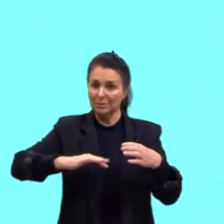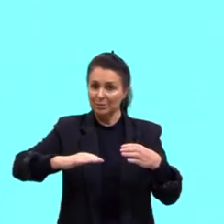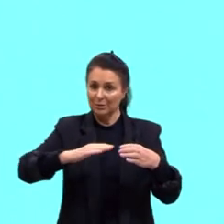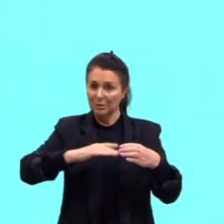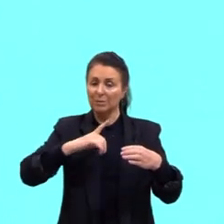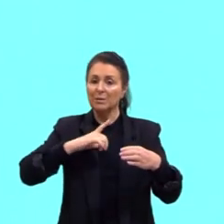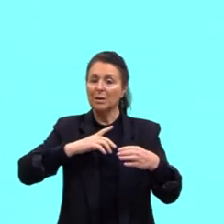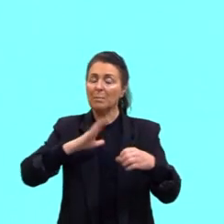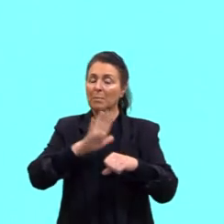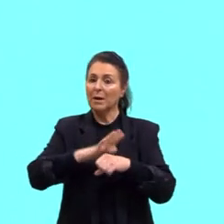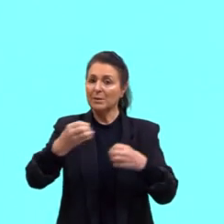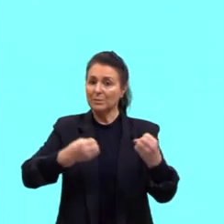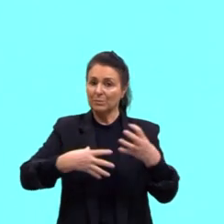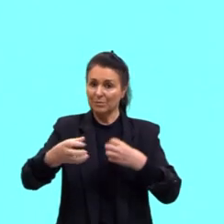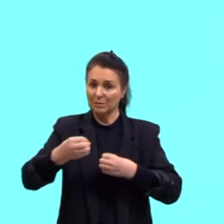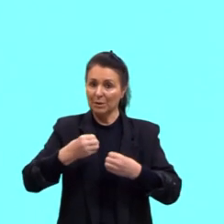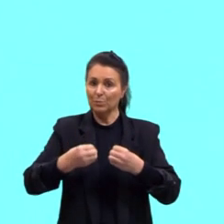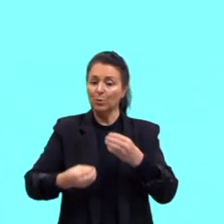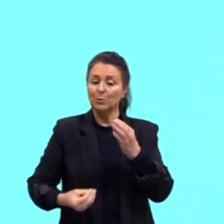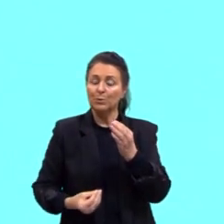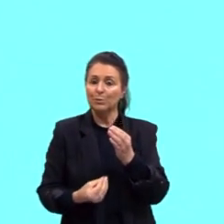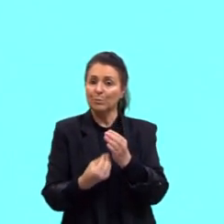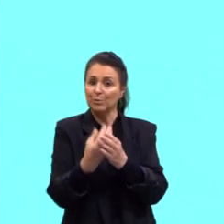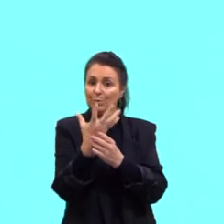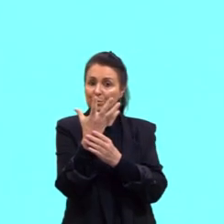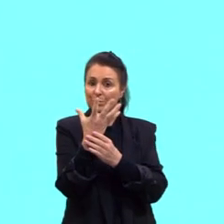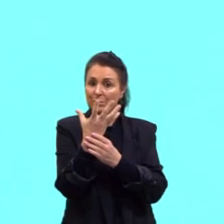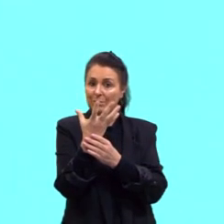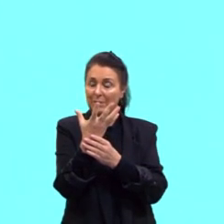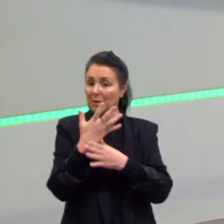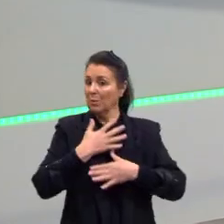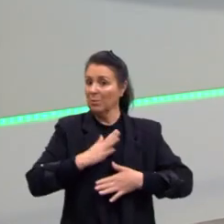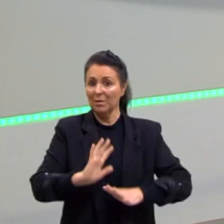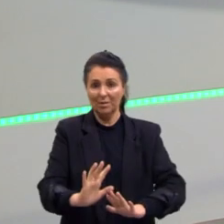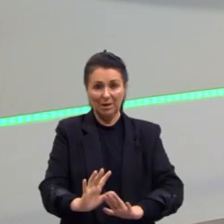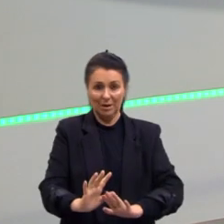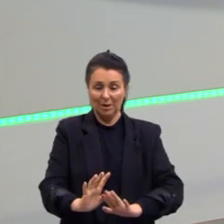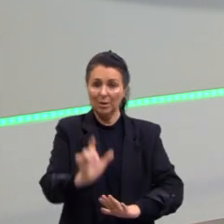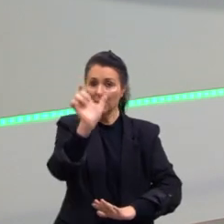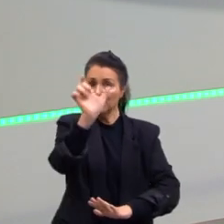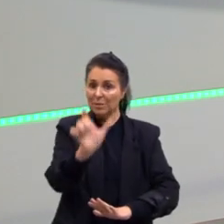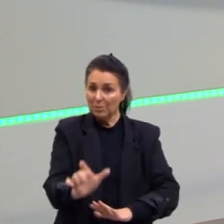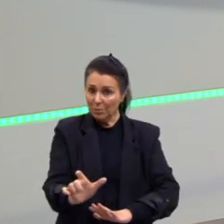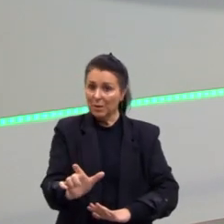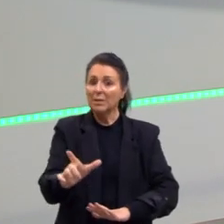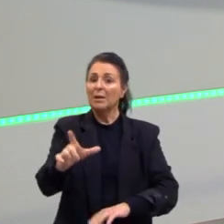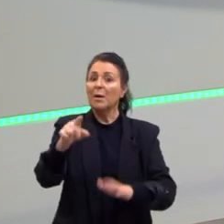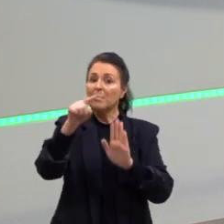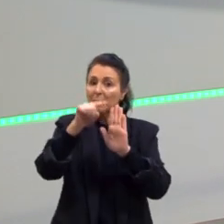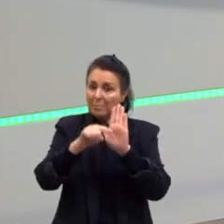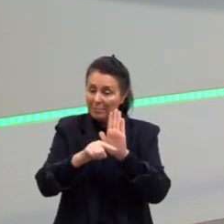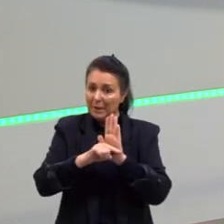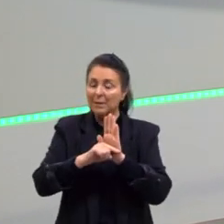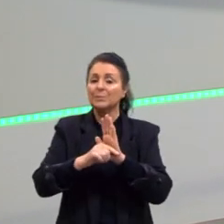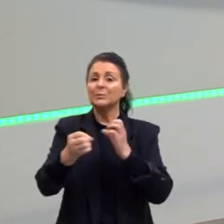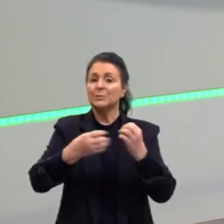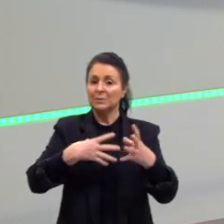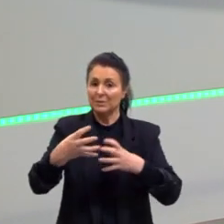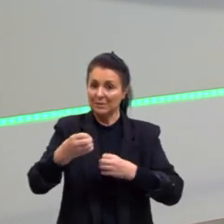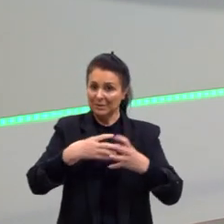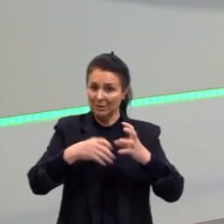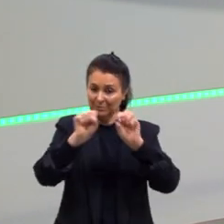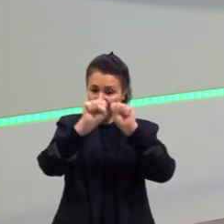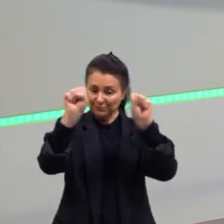eu vou ter o maior concentração dos produtos e não é isso que eu quero eu quero que a pessoa tenha menos concentração de um barulho no